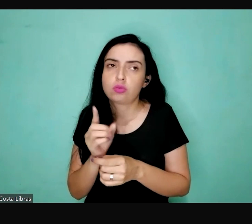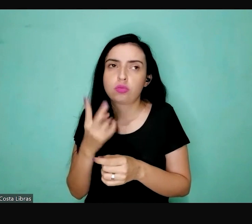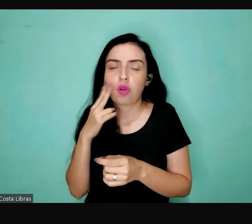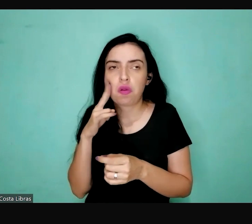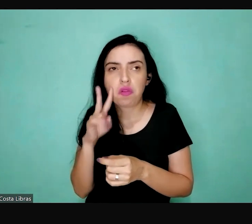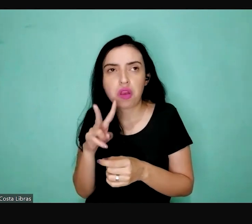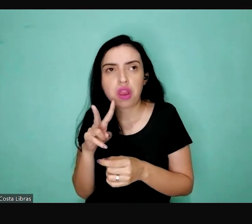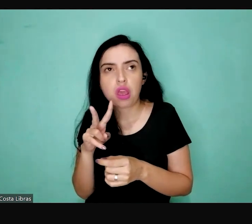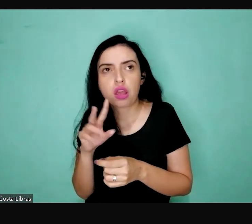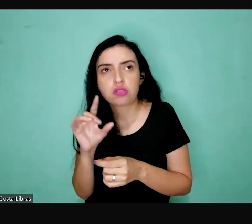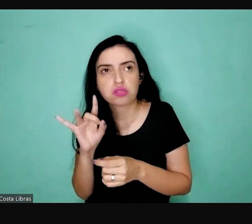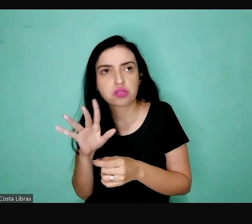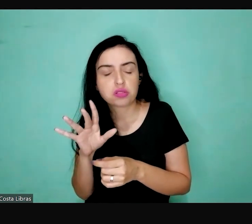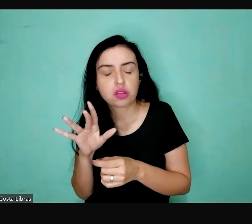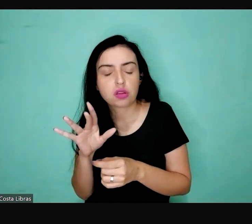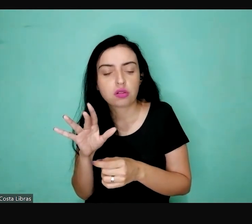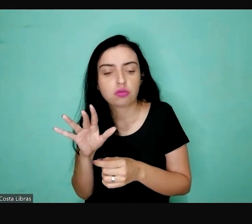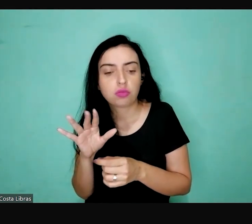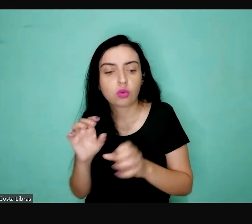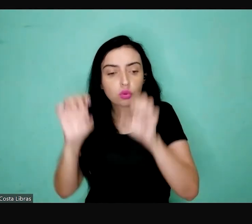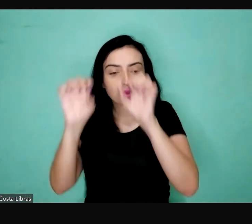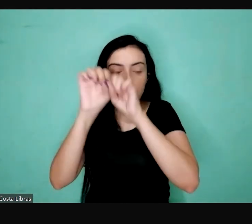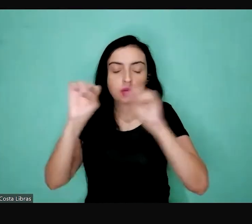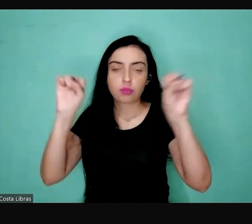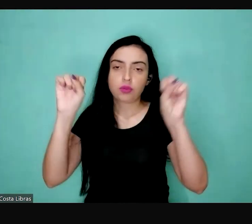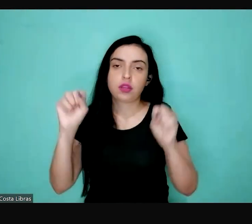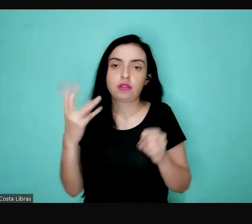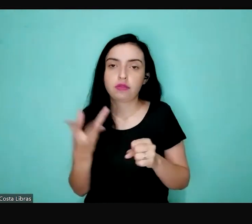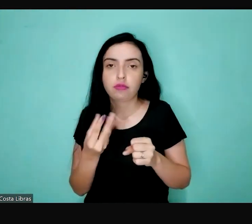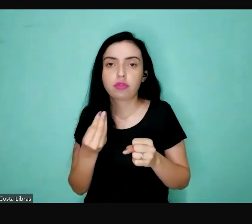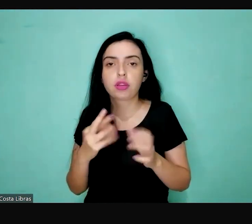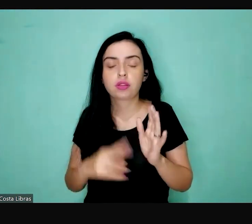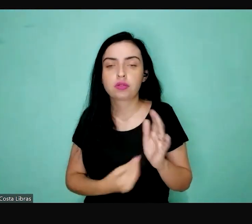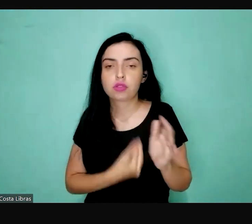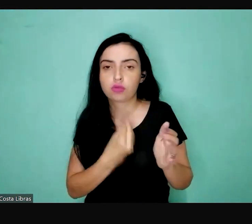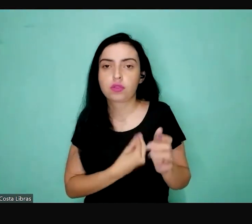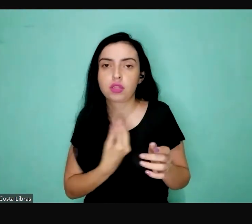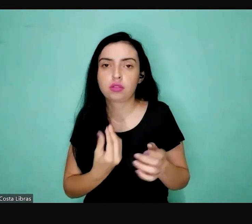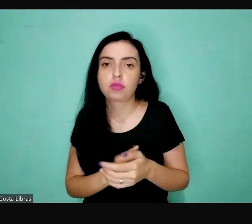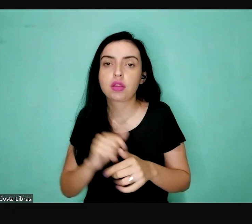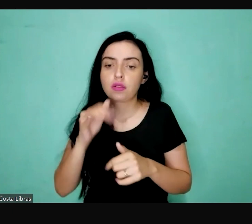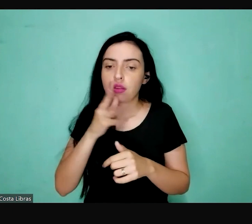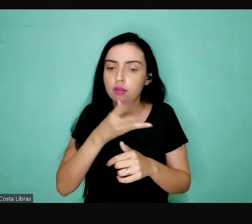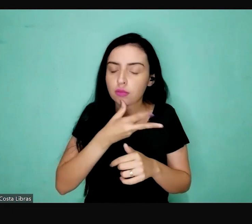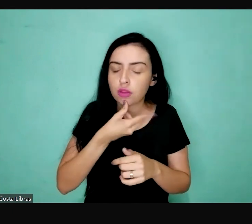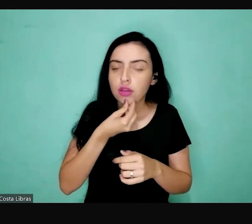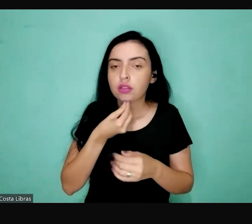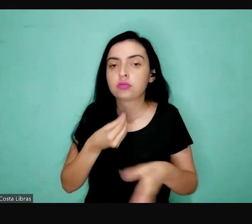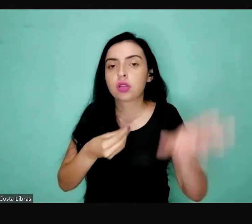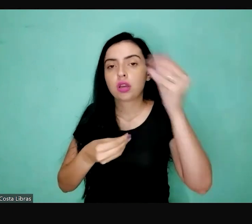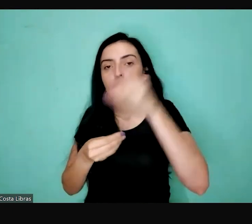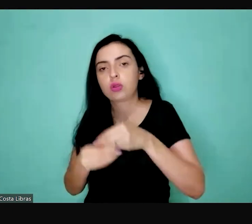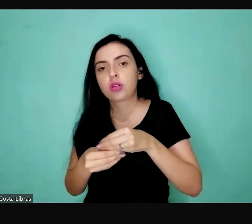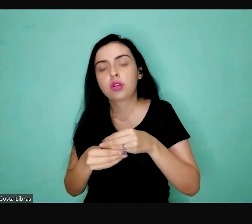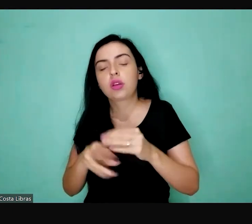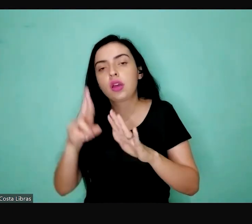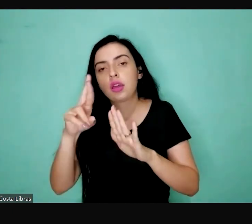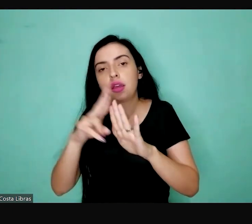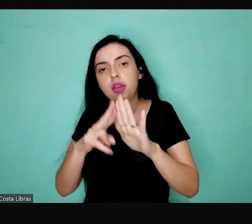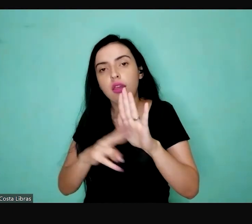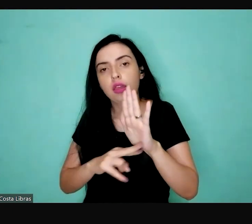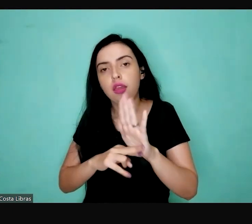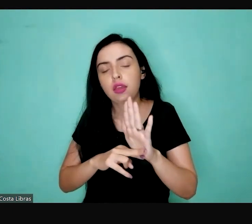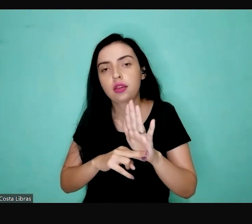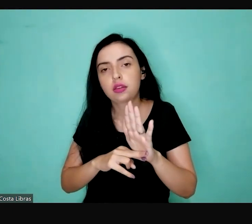que fiz ao juiz ou ao tribunal, se foi ativo ou se foi também demorado, adicionou o critério o